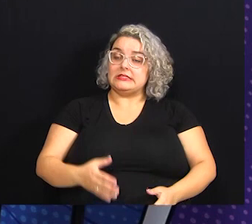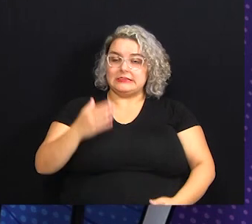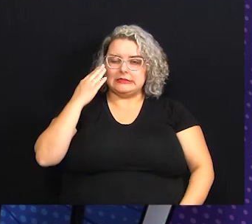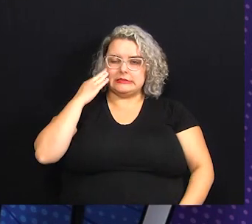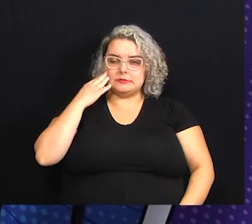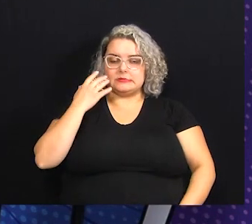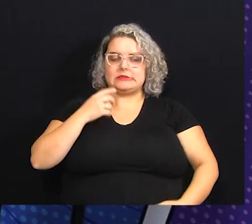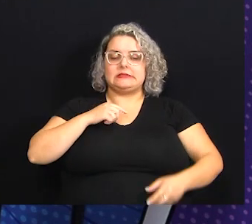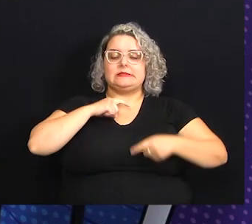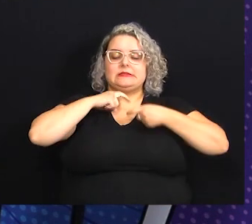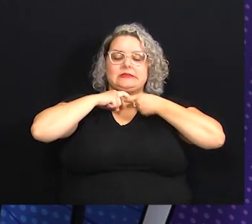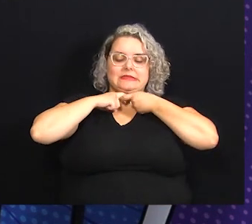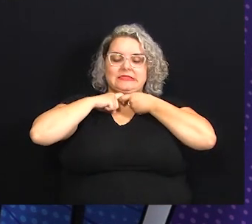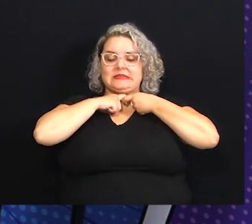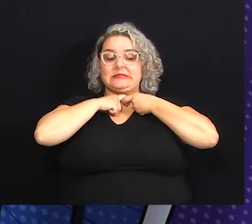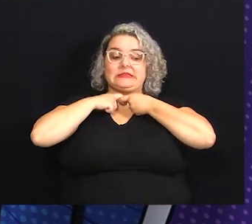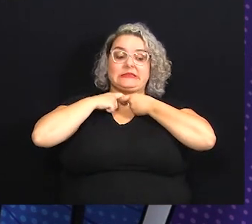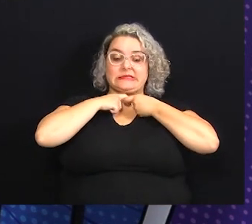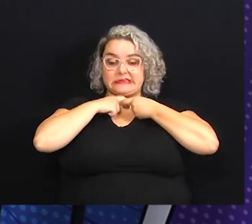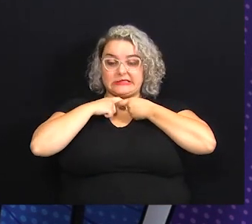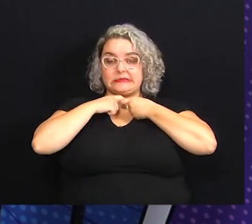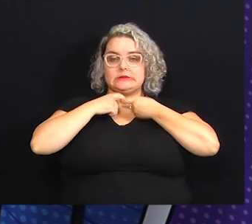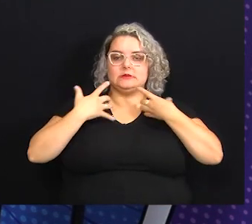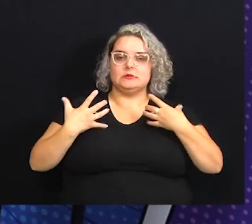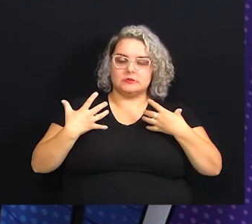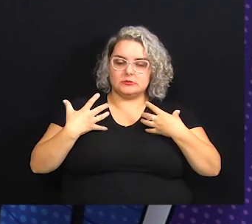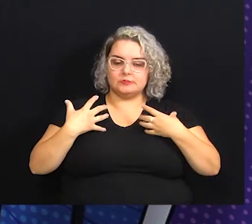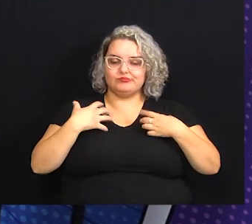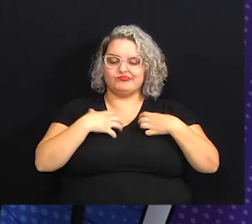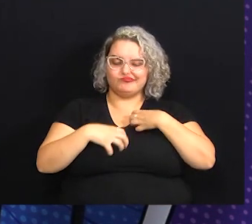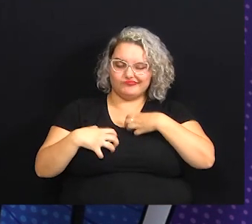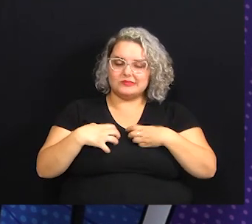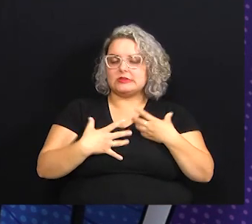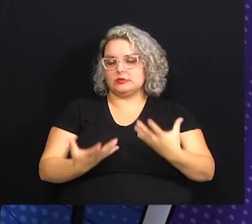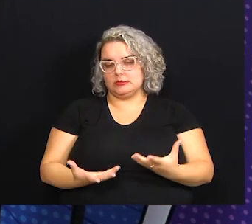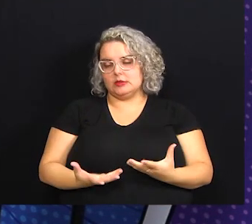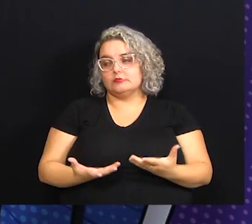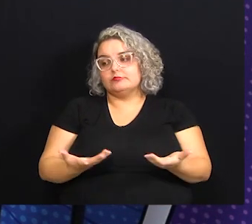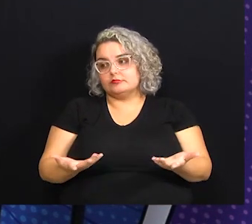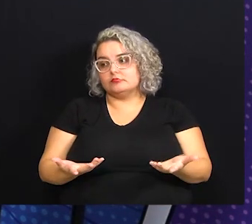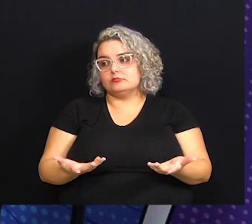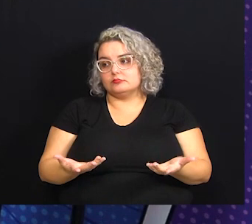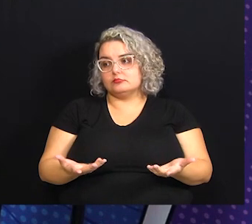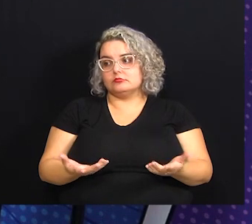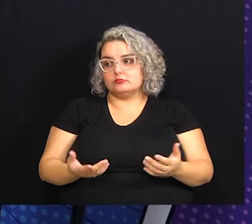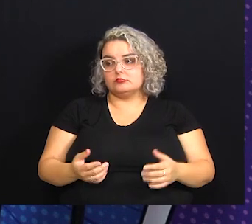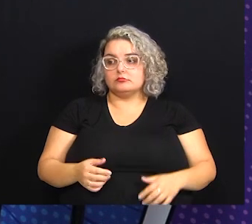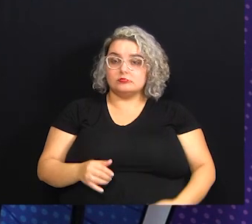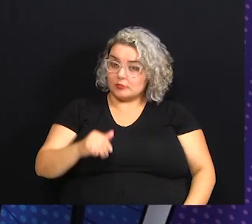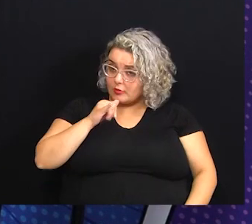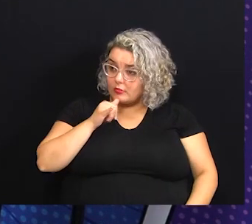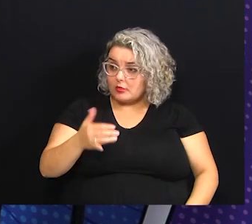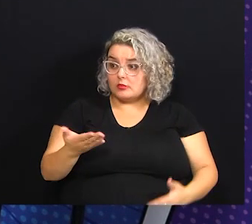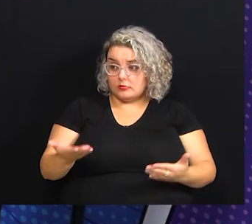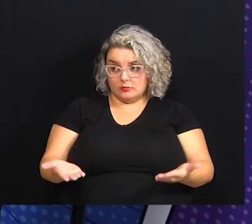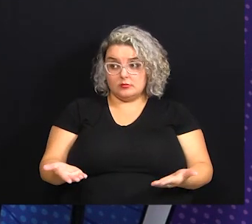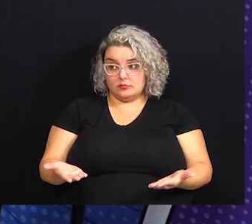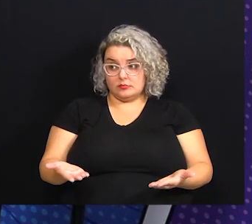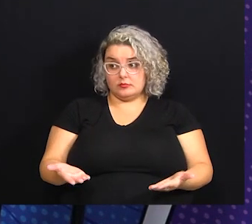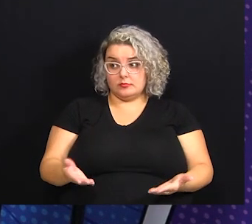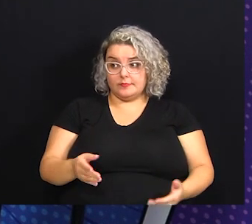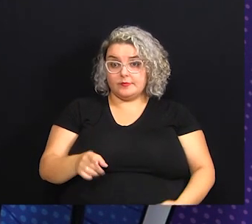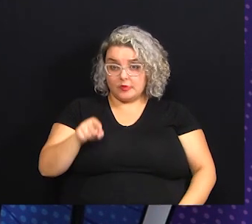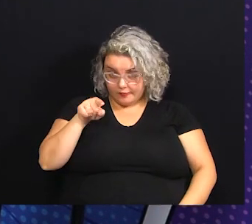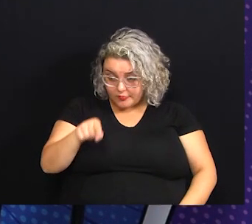sapo engasgado? Porque você fica desconfortável. Então, eu virei pra pessoa e eu falei, olha, mas se você